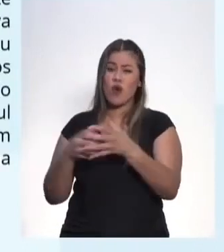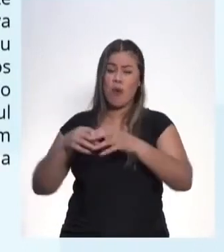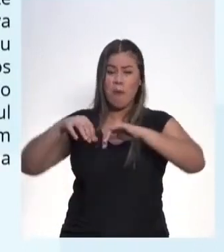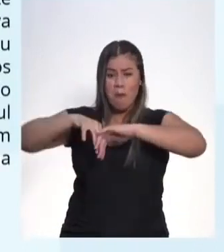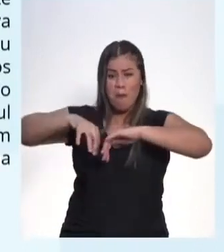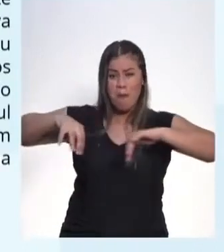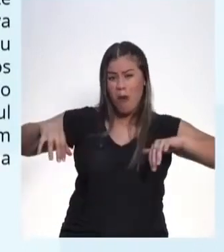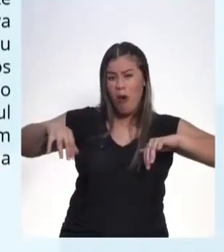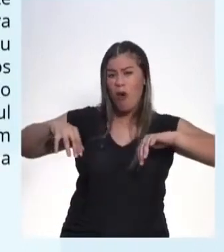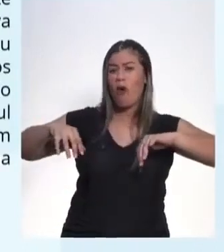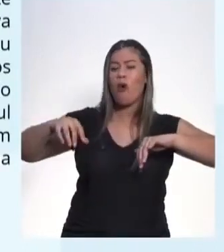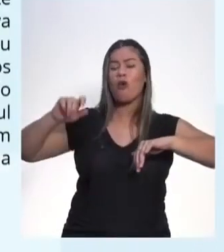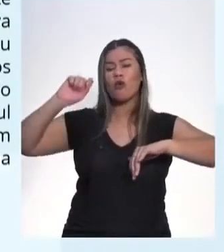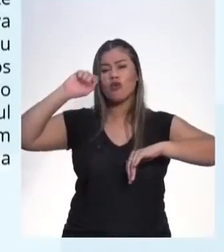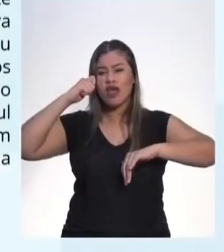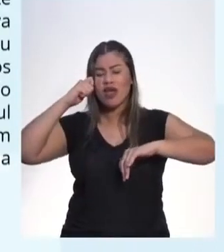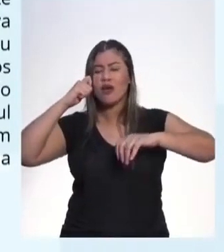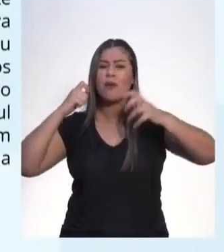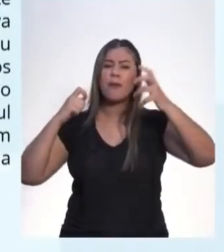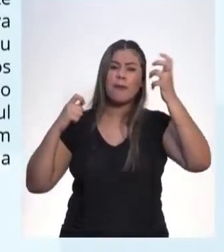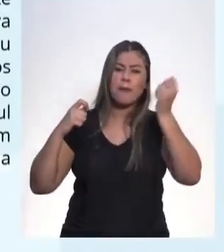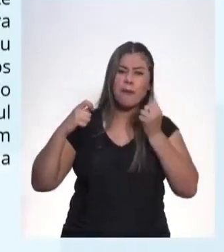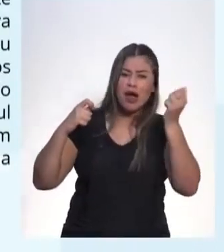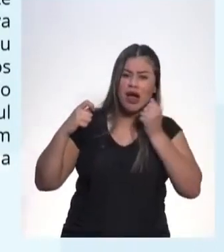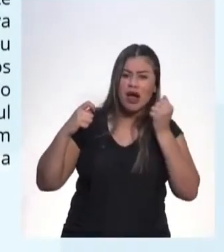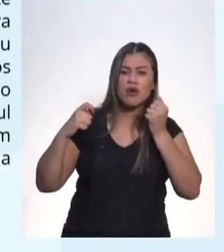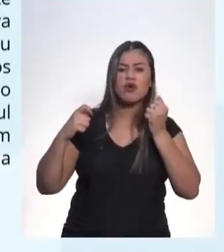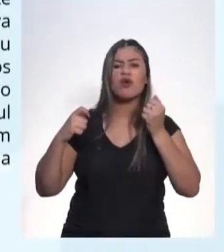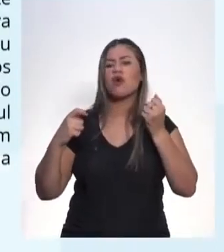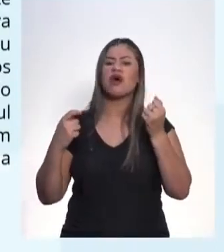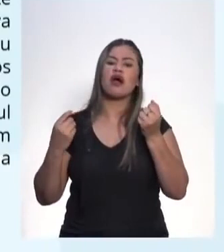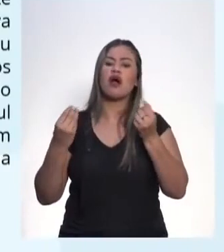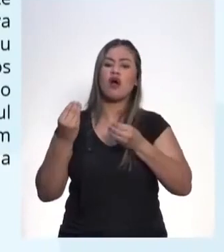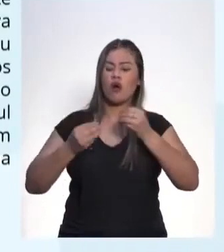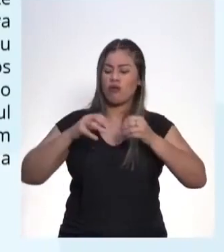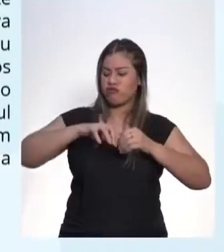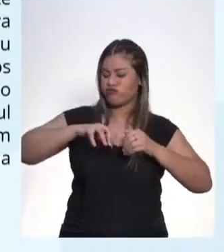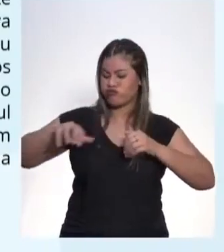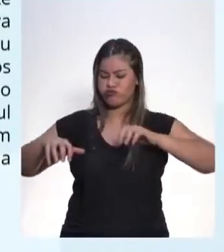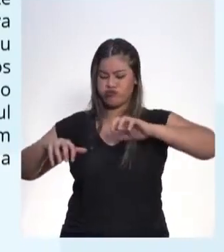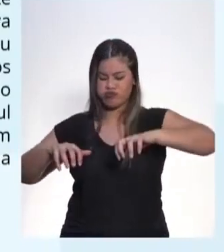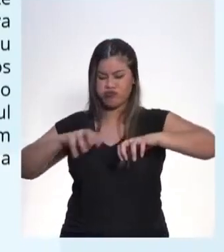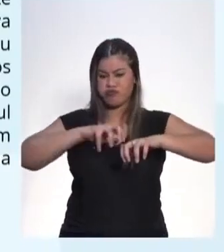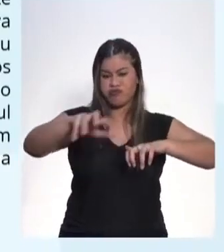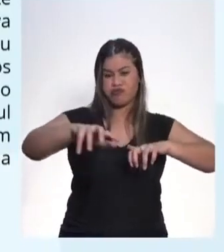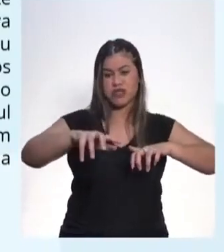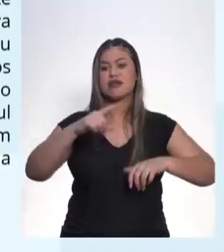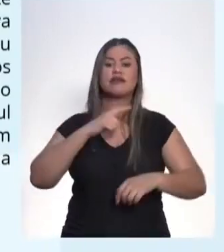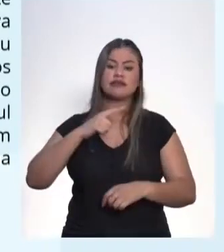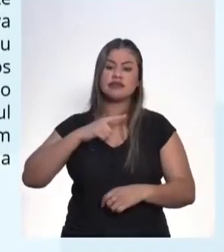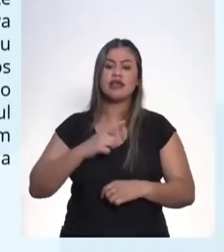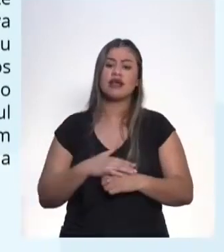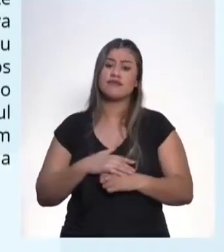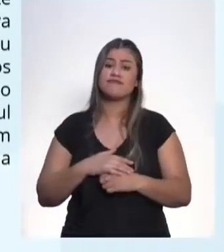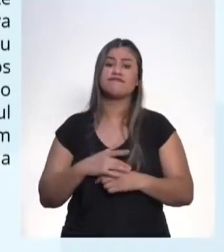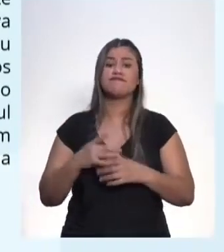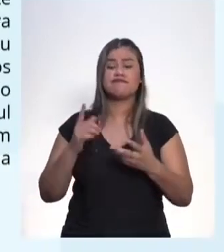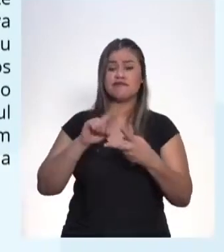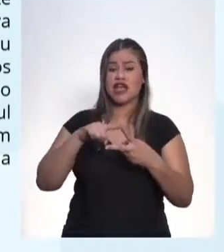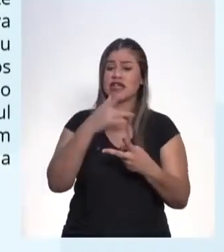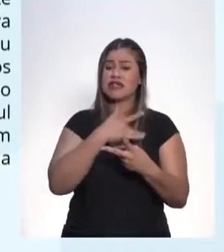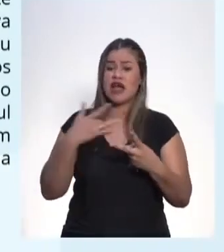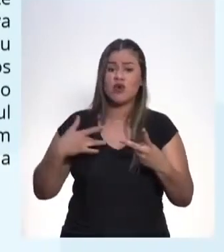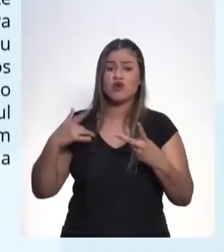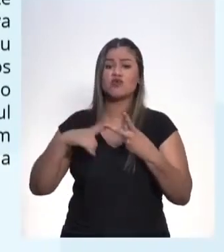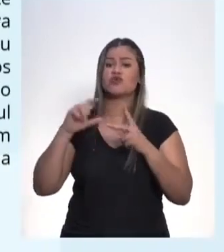os negros, brancos e indianos, segregando-os em áreas ou zonas. Os sistemas de saúde, educação e